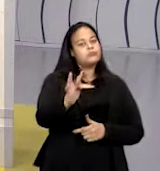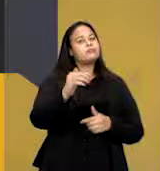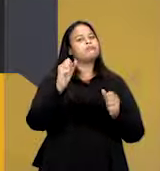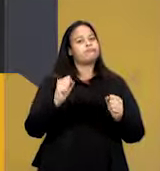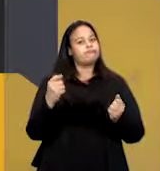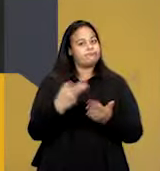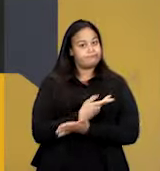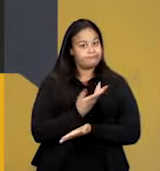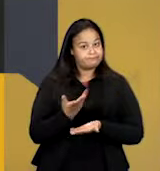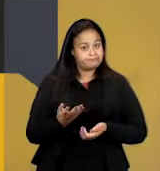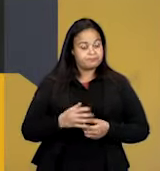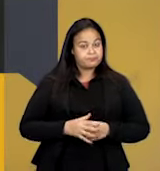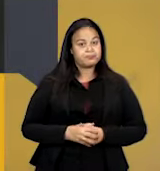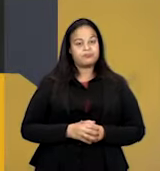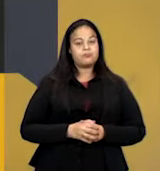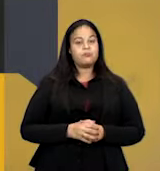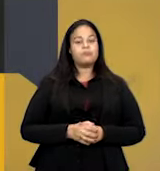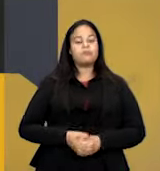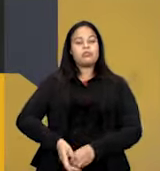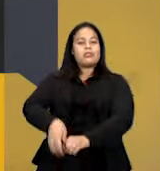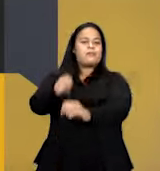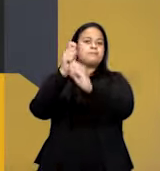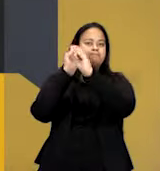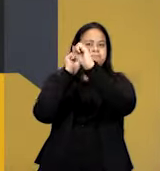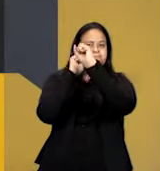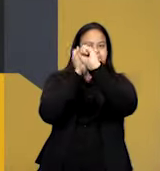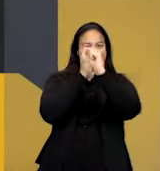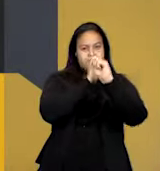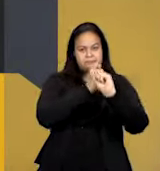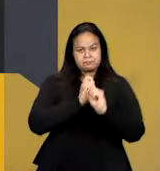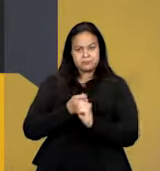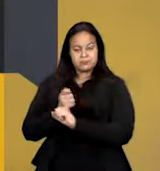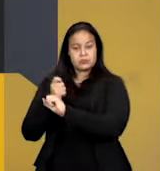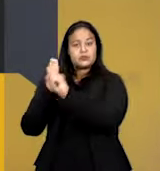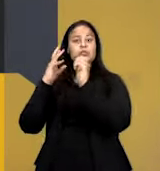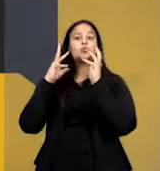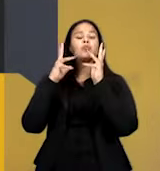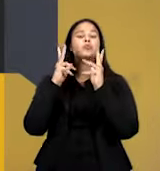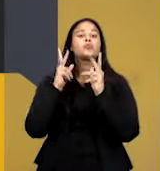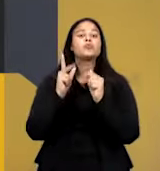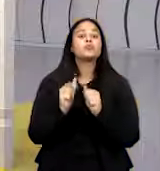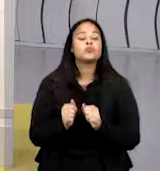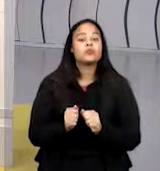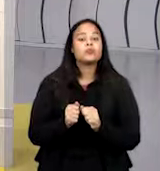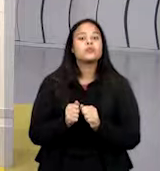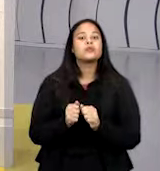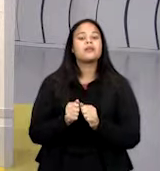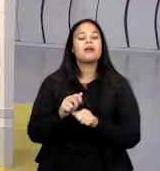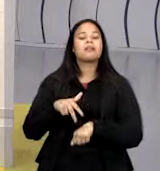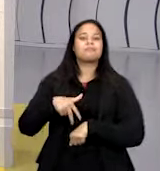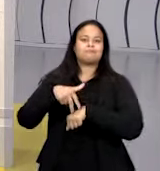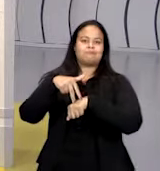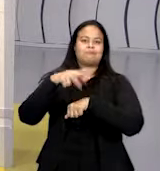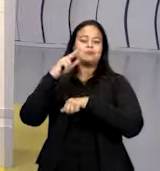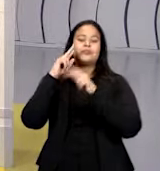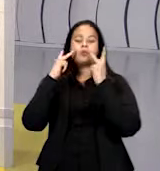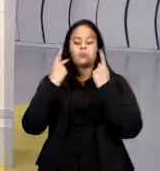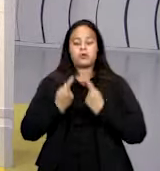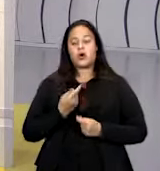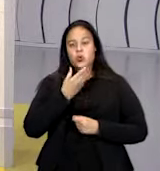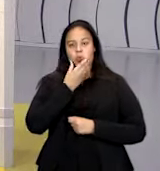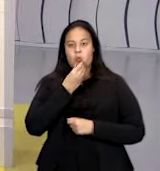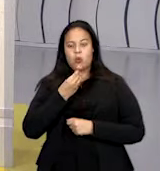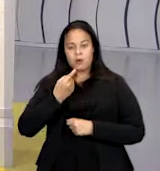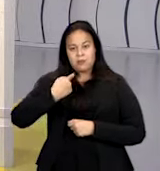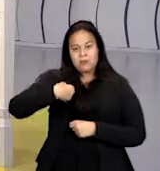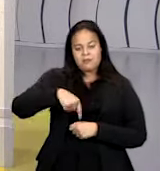As construções. Toda construção é ação humana. Cada tijolinho